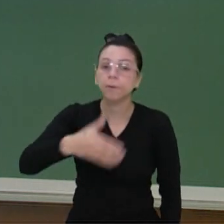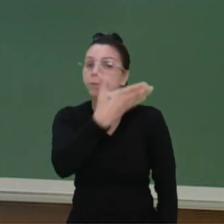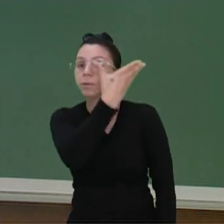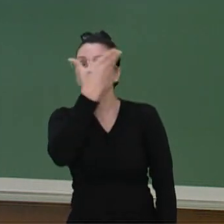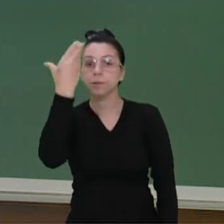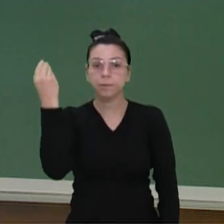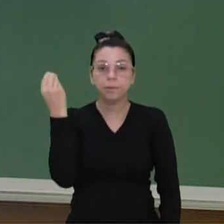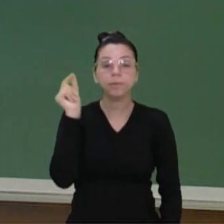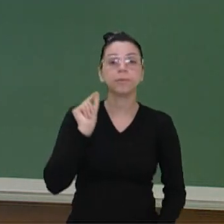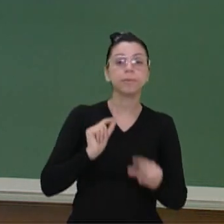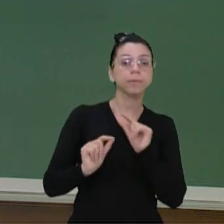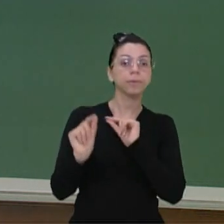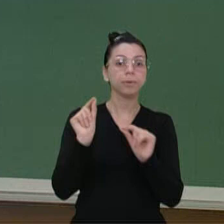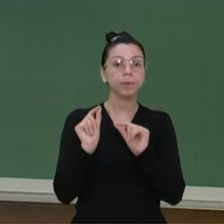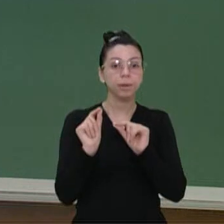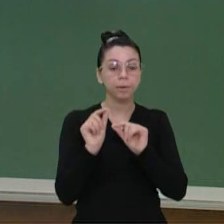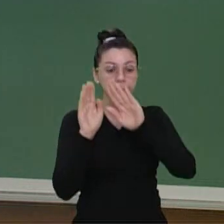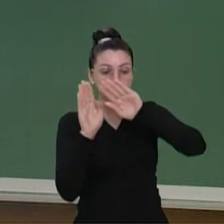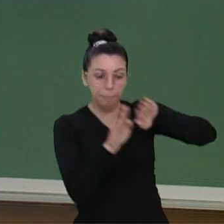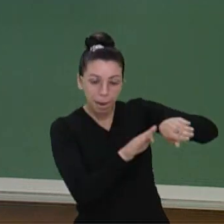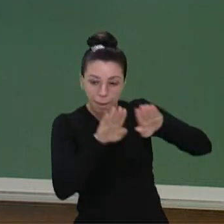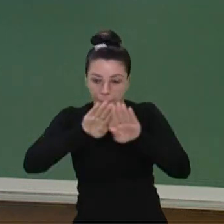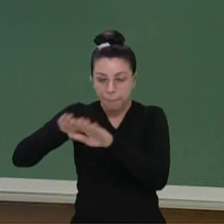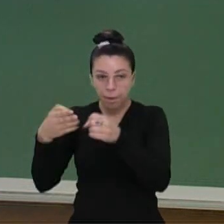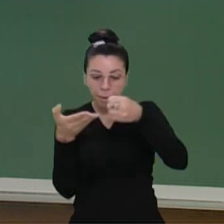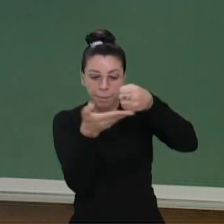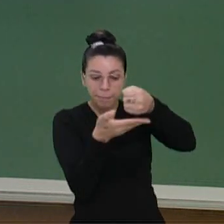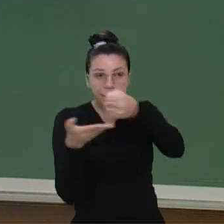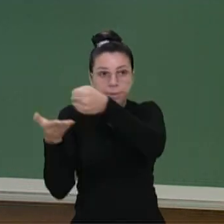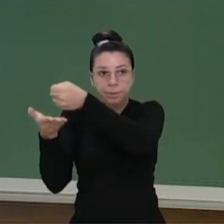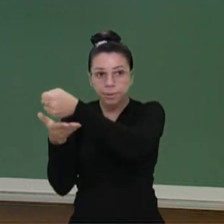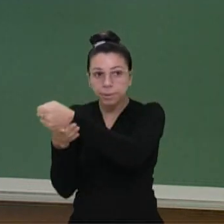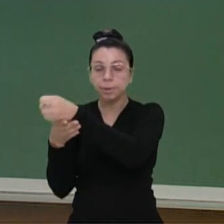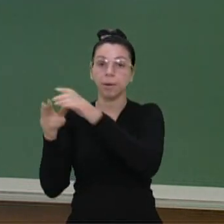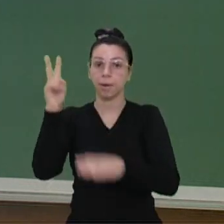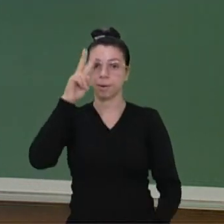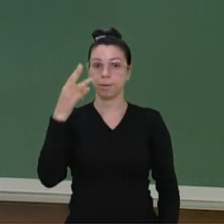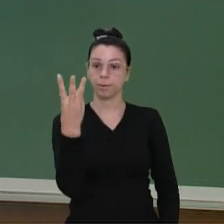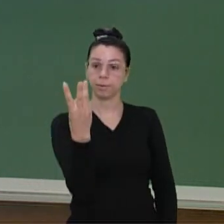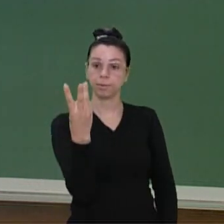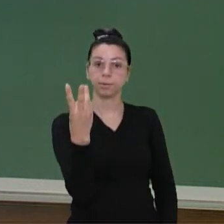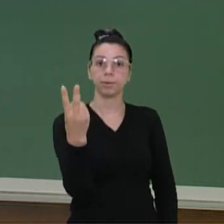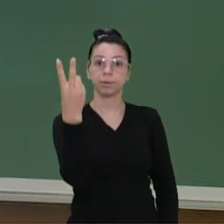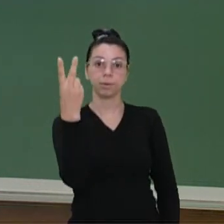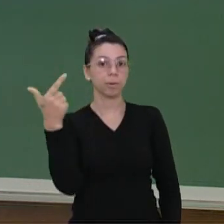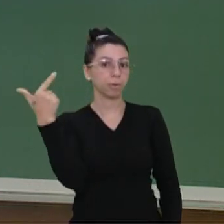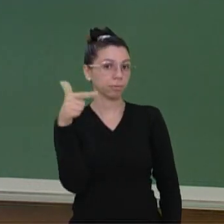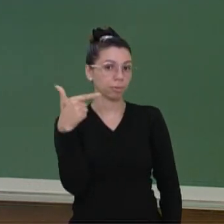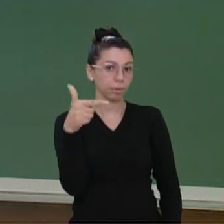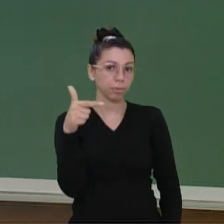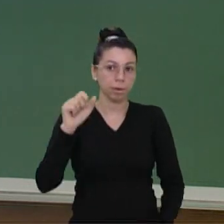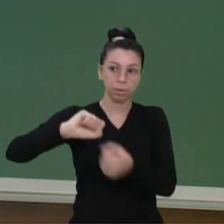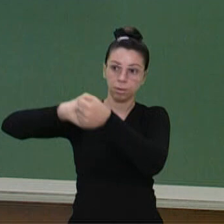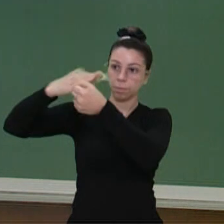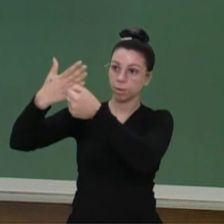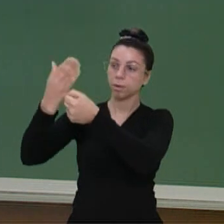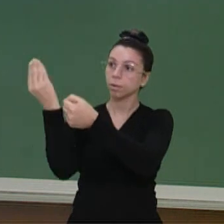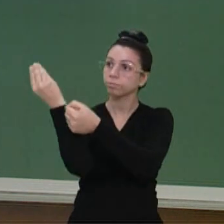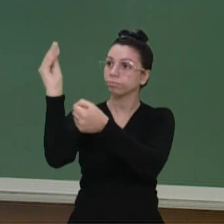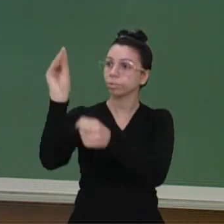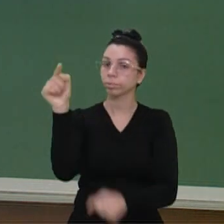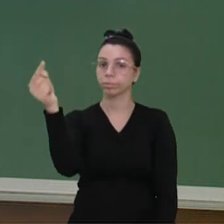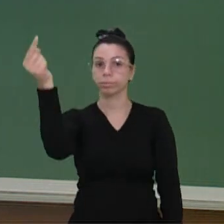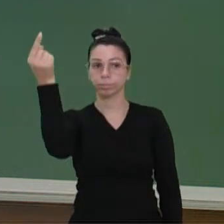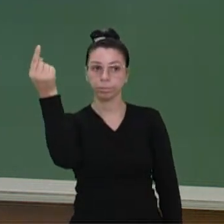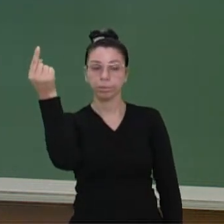esquecer a base. Lembrando que esse 32 não tinha expoente, então a gente coloca 1. E aqui a gente tem